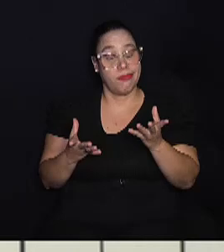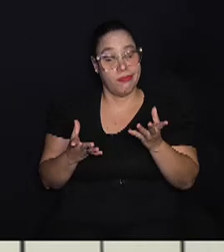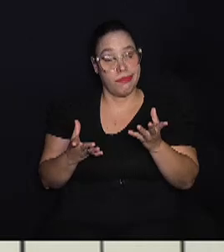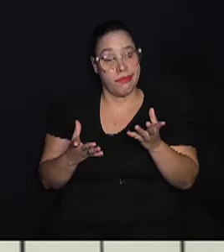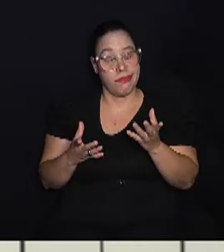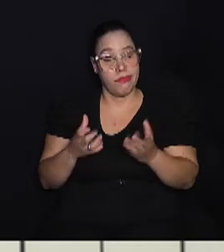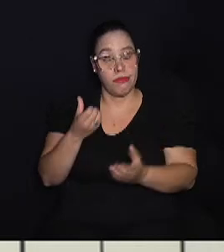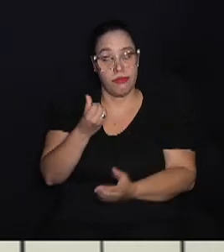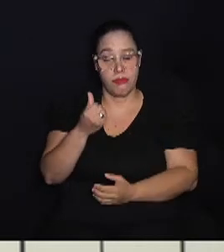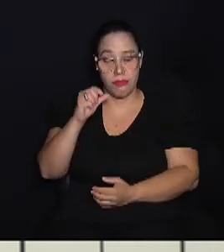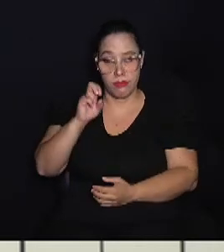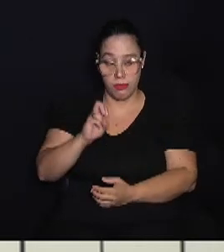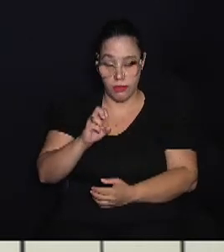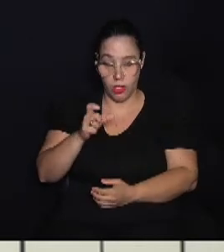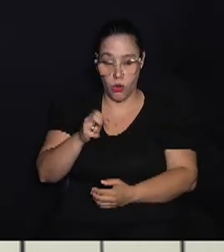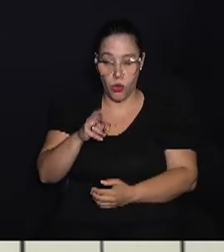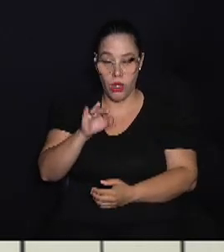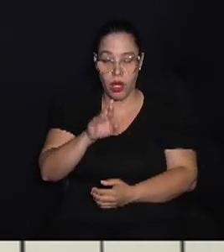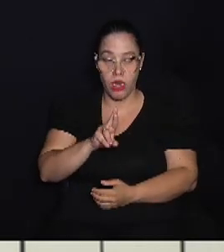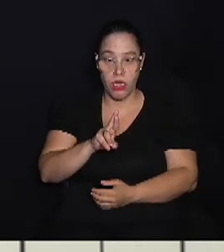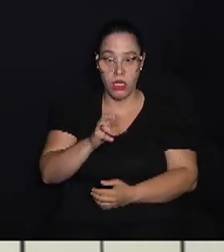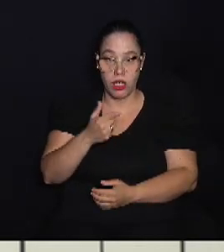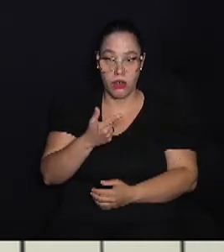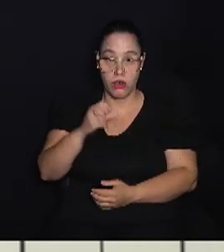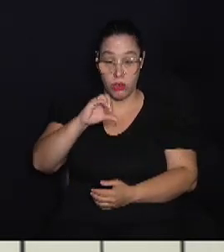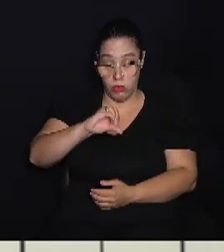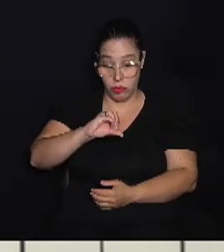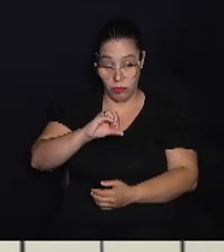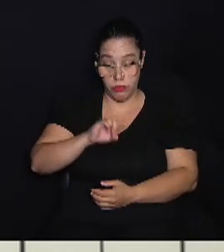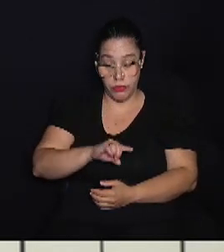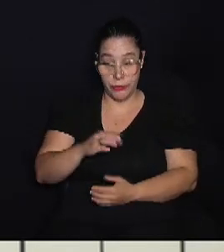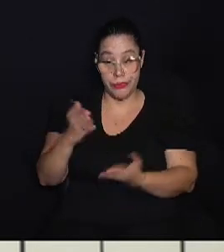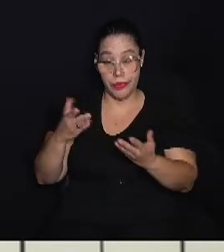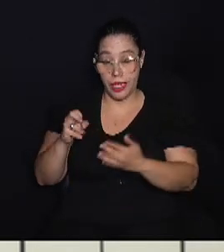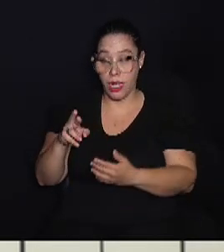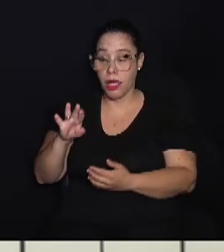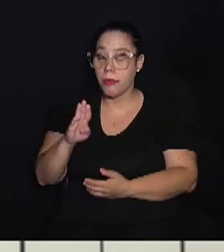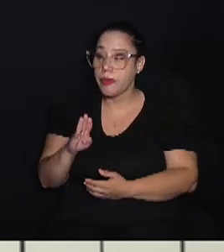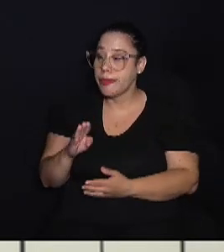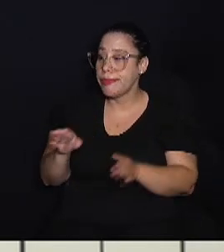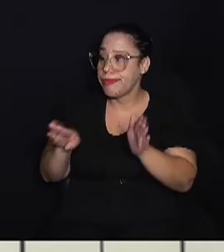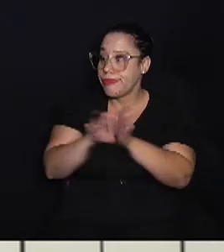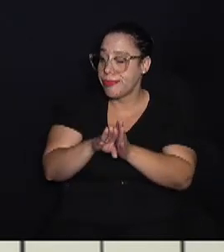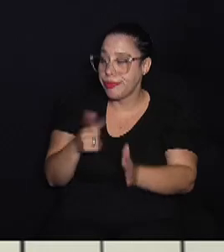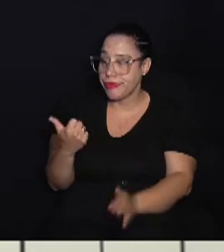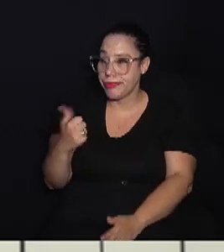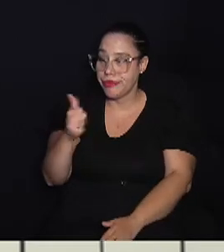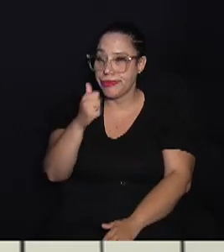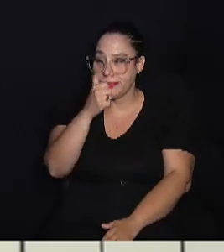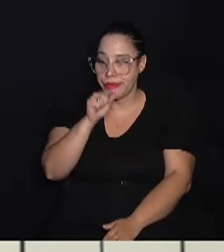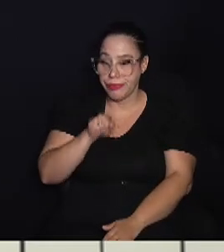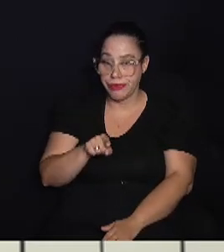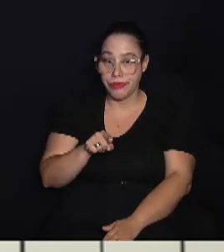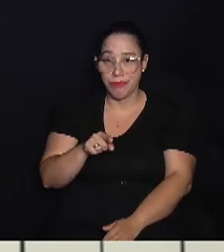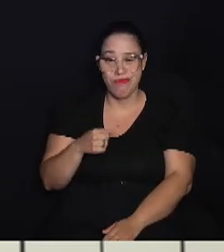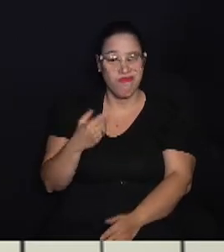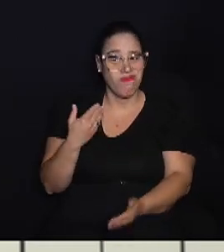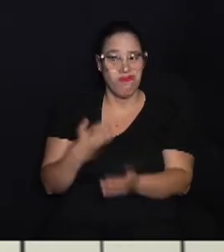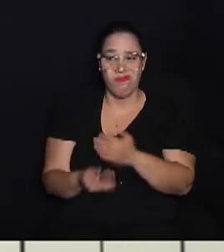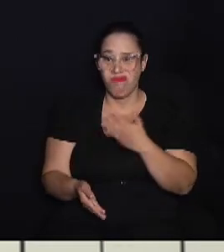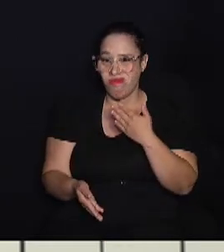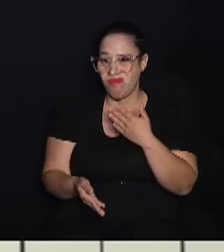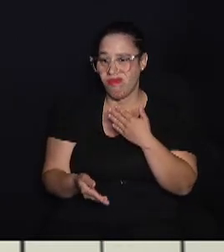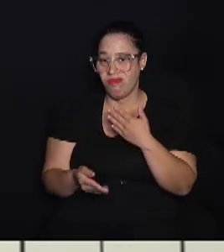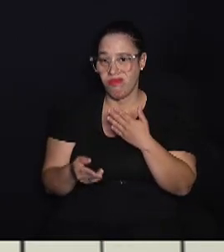está no 15º lugar com 29 pontos. Já o CRB chegou a 11 pontos sem vencer no